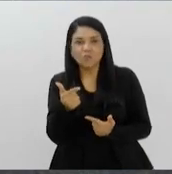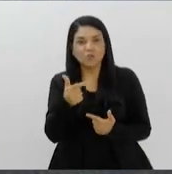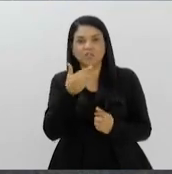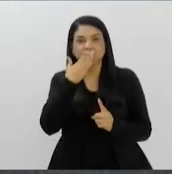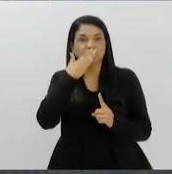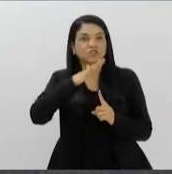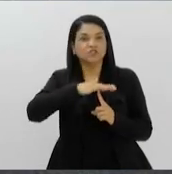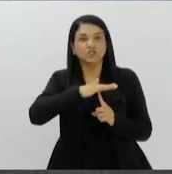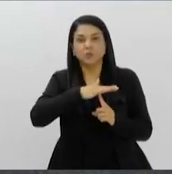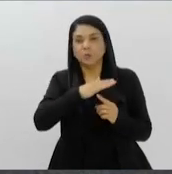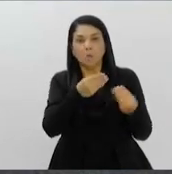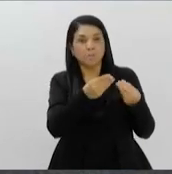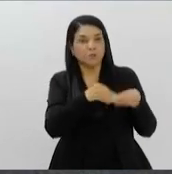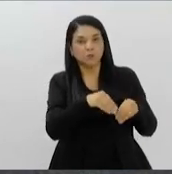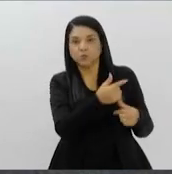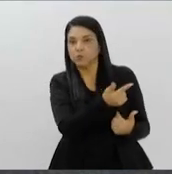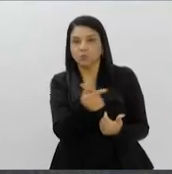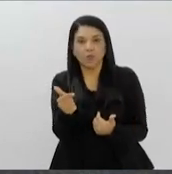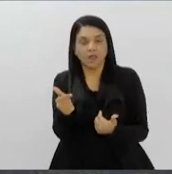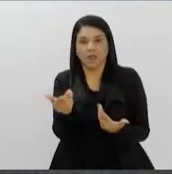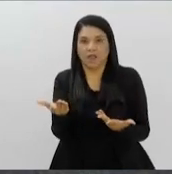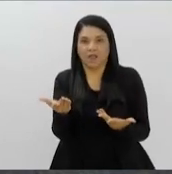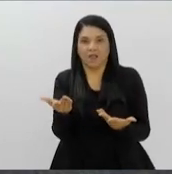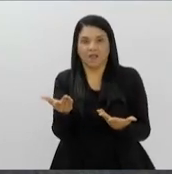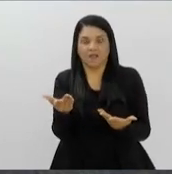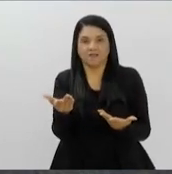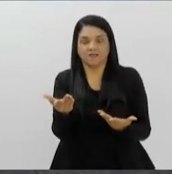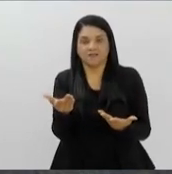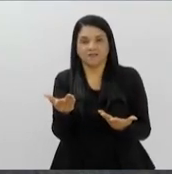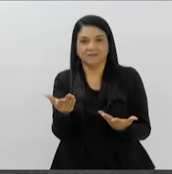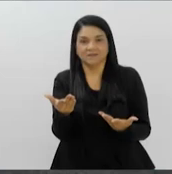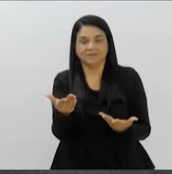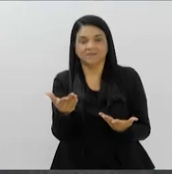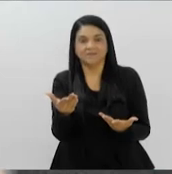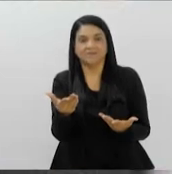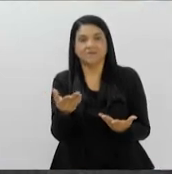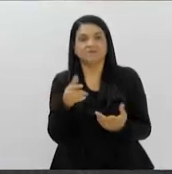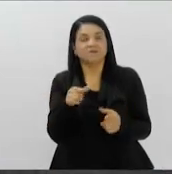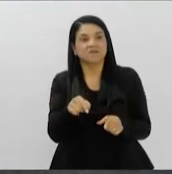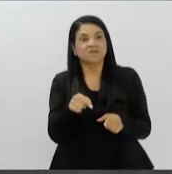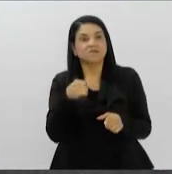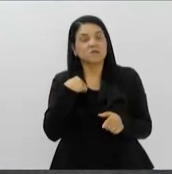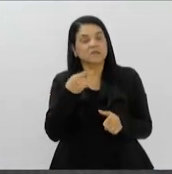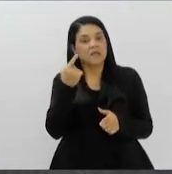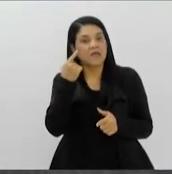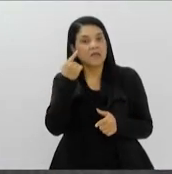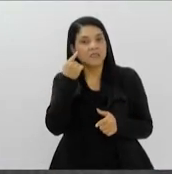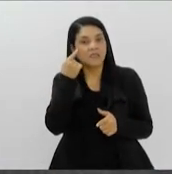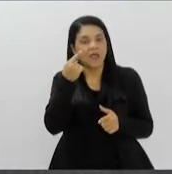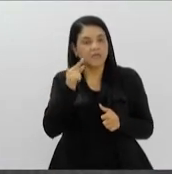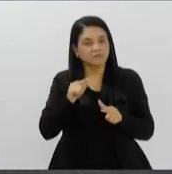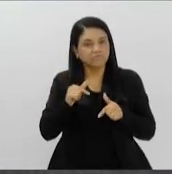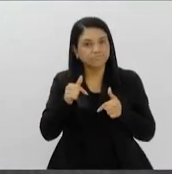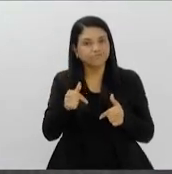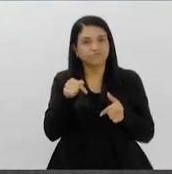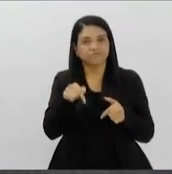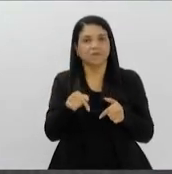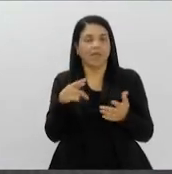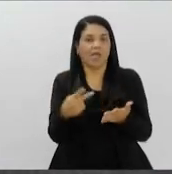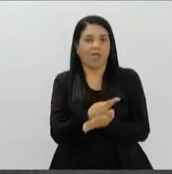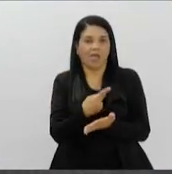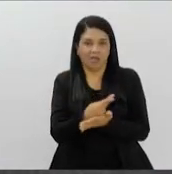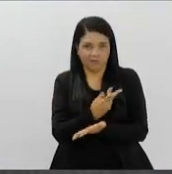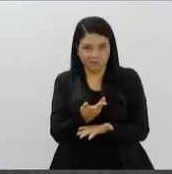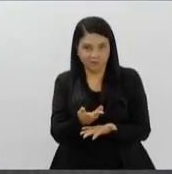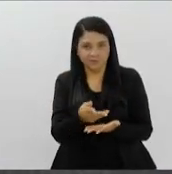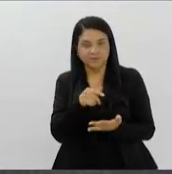nenhum tipo de prejuízo ao erário público, com intenção de cometer aquele dolo. E, às vezes,